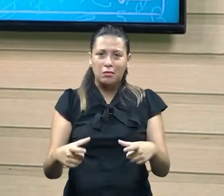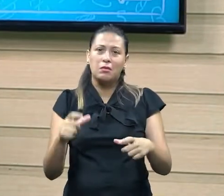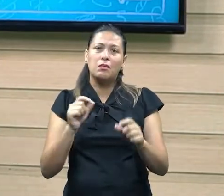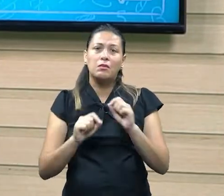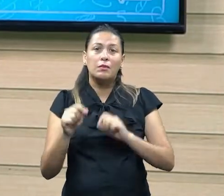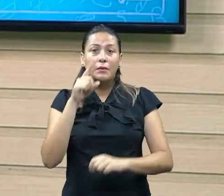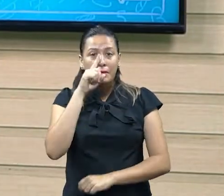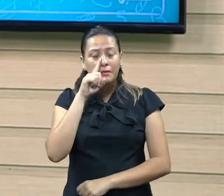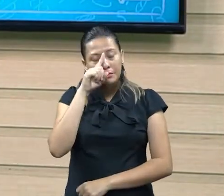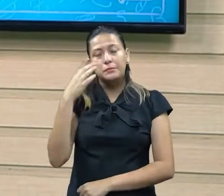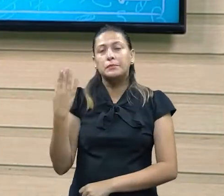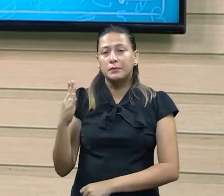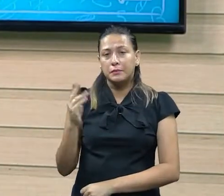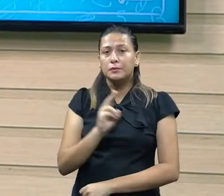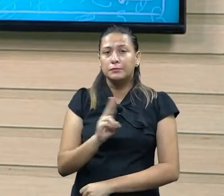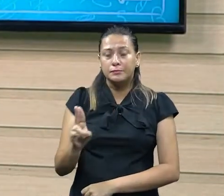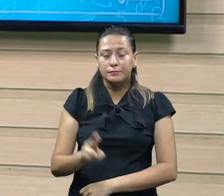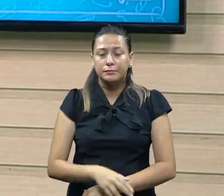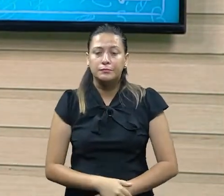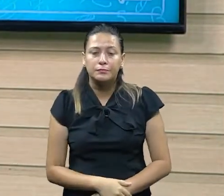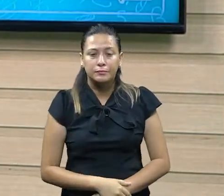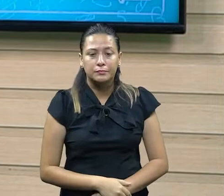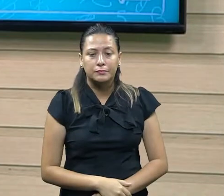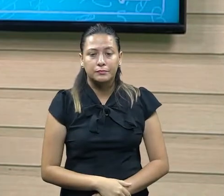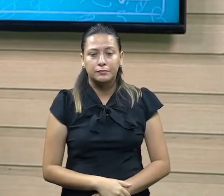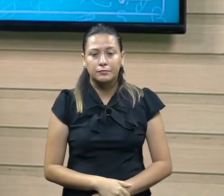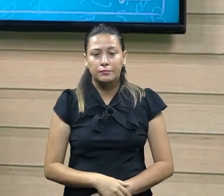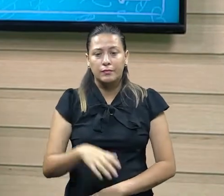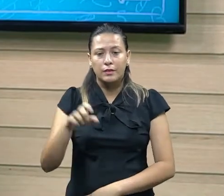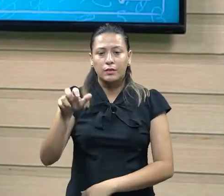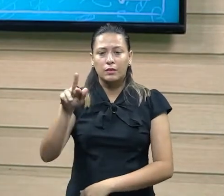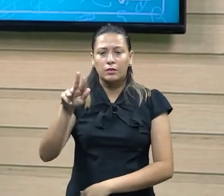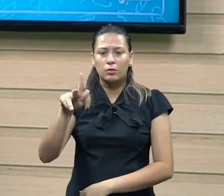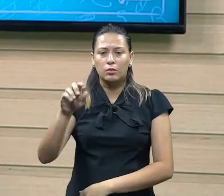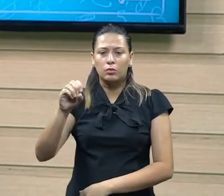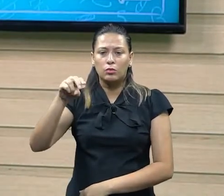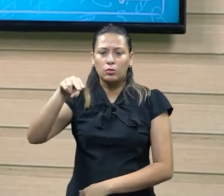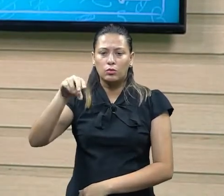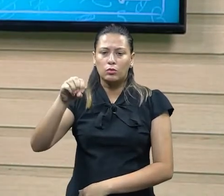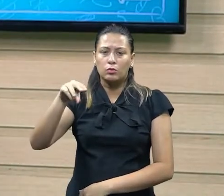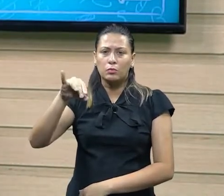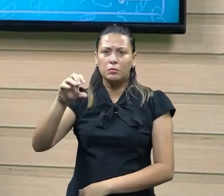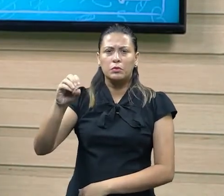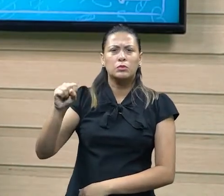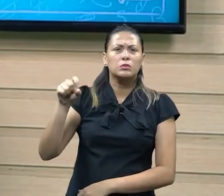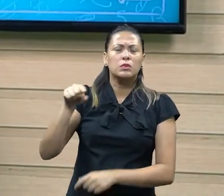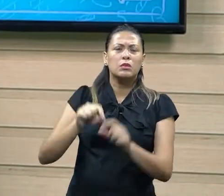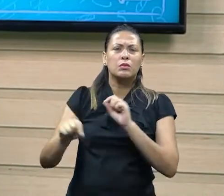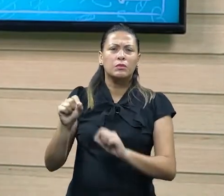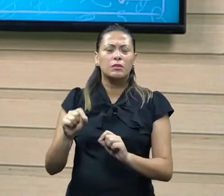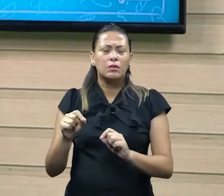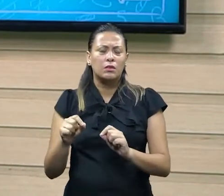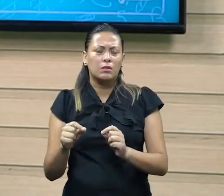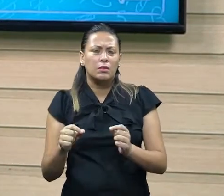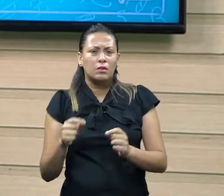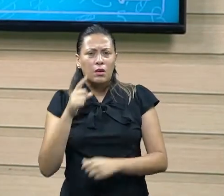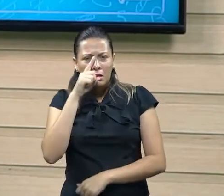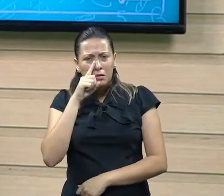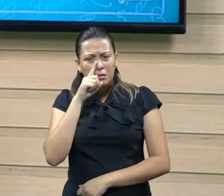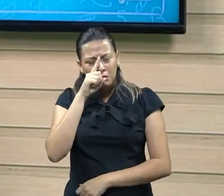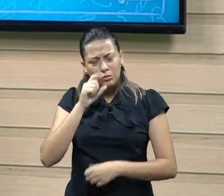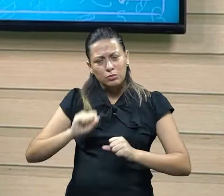riscos biológicos. Riscos ergométricos, como o nome sugere, é do esforço. Ele vai